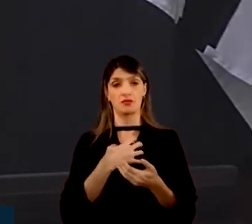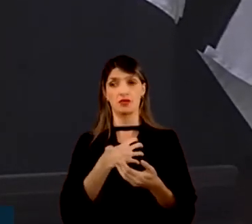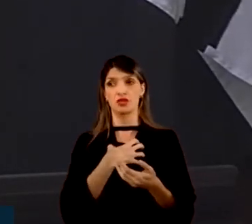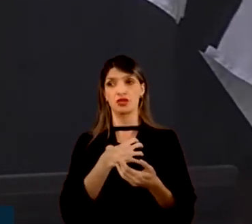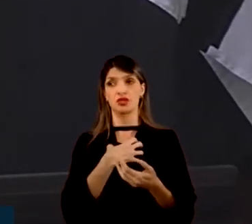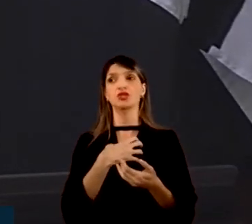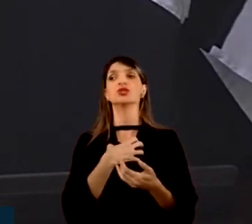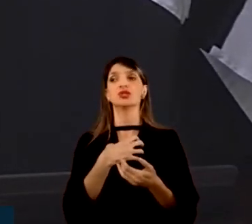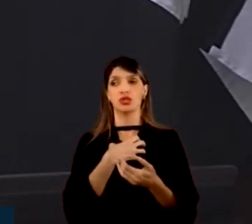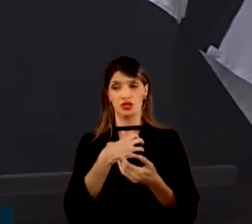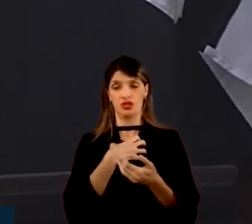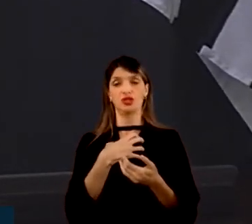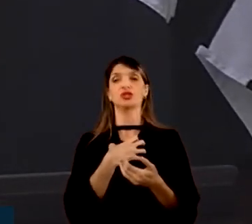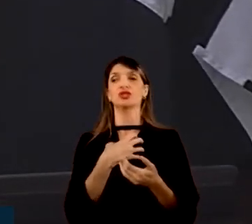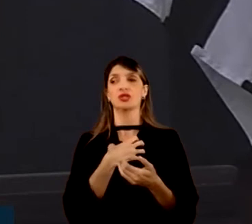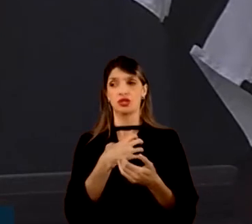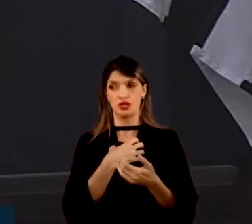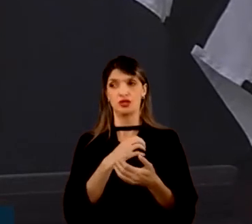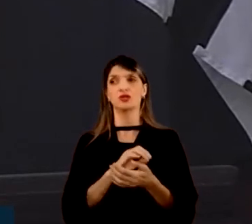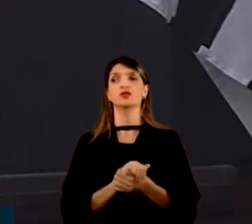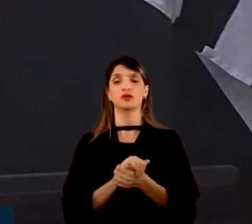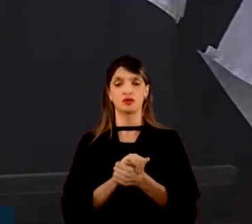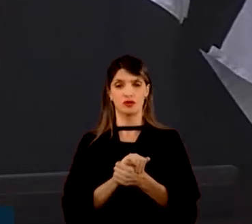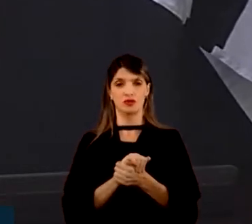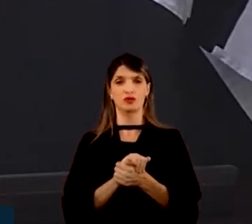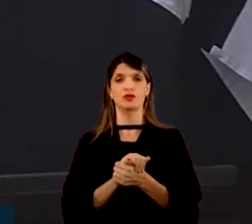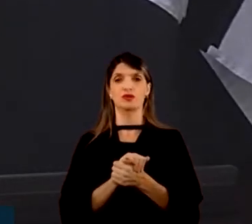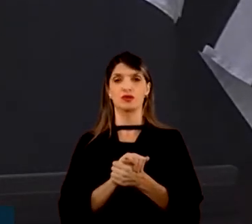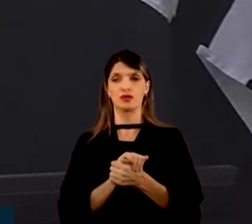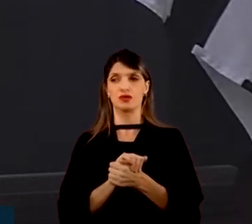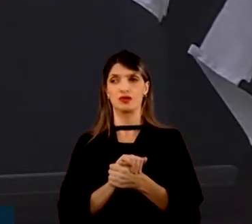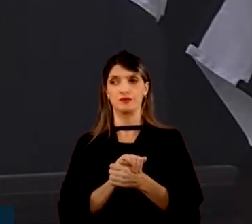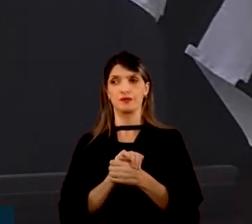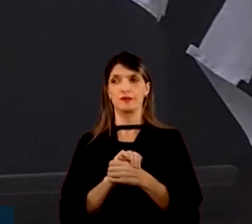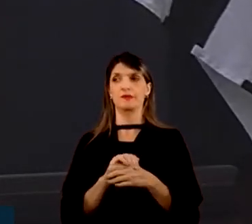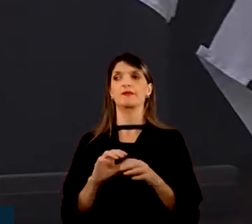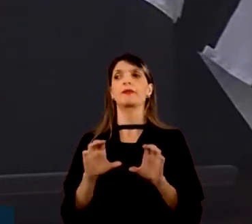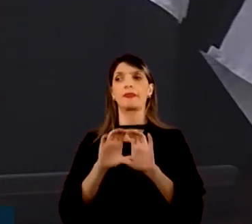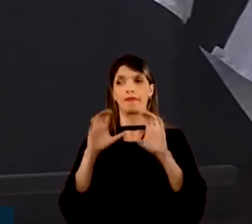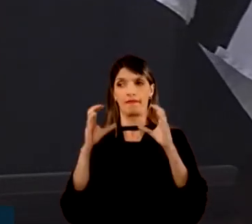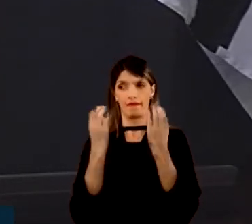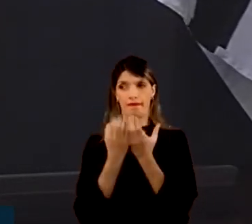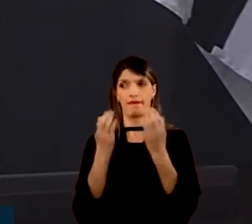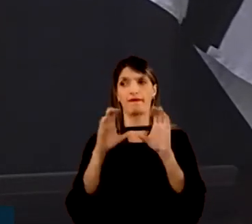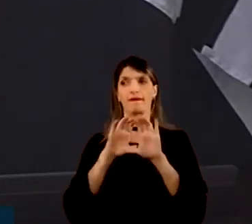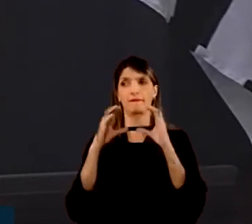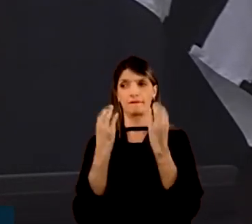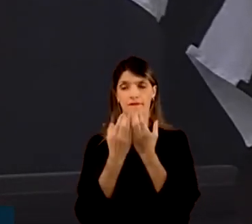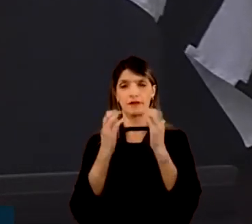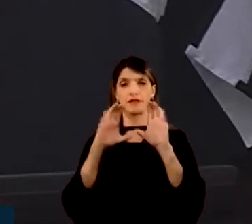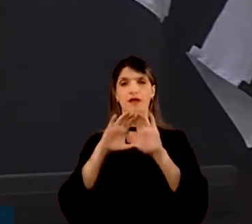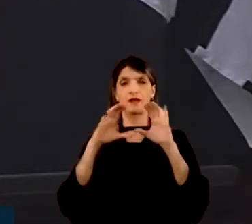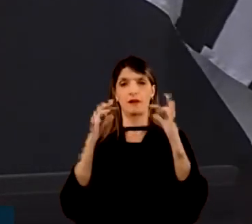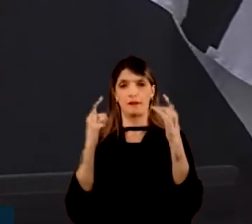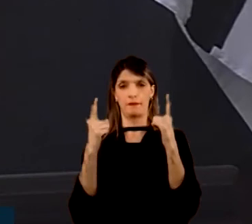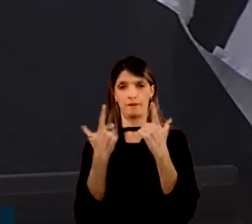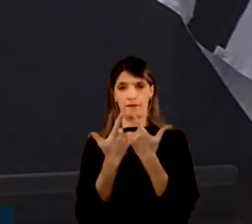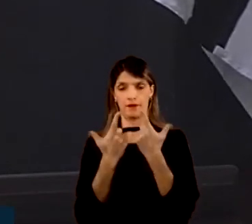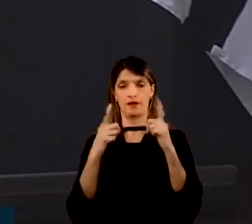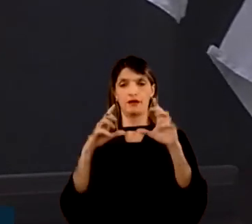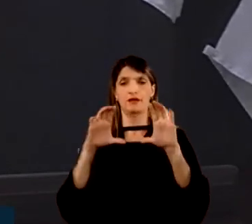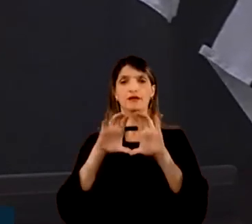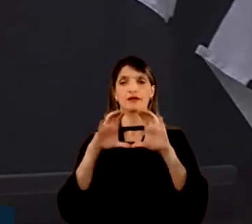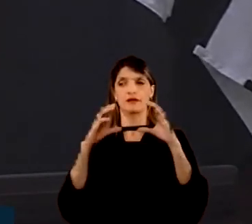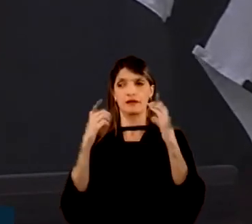pele, mas eu não vou simplesmente ficar numa situação cômoda de falar que temos que